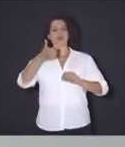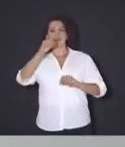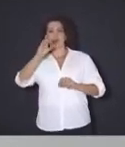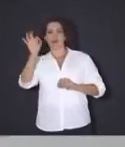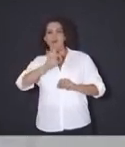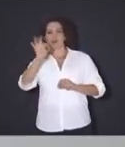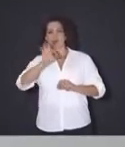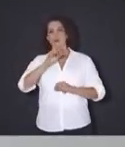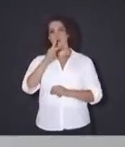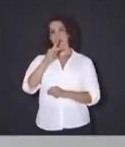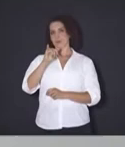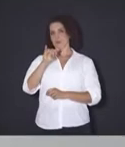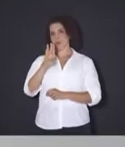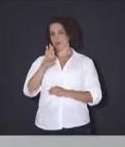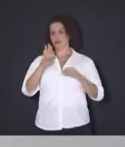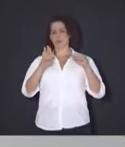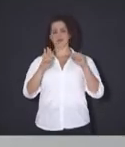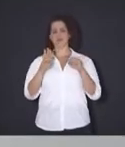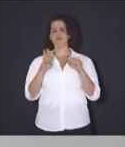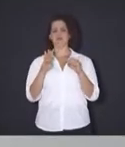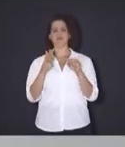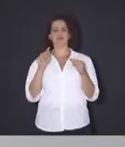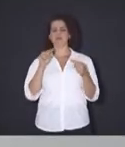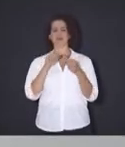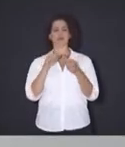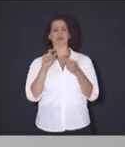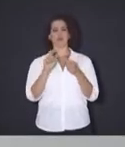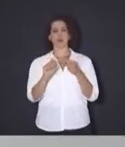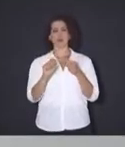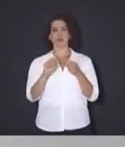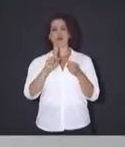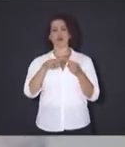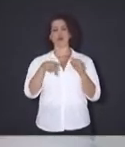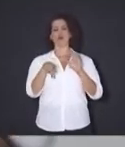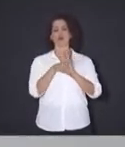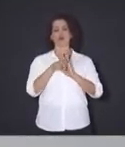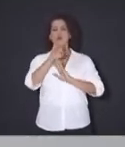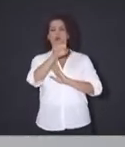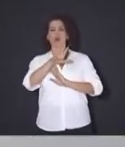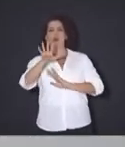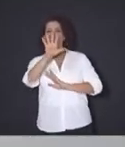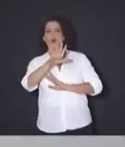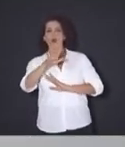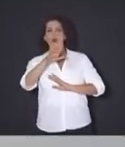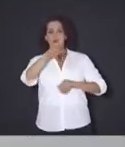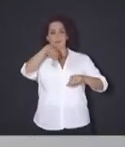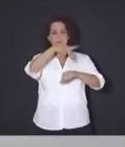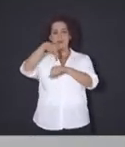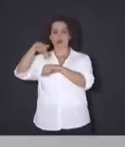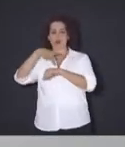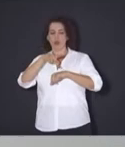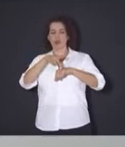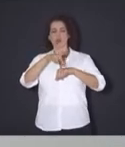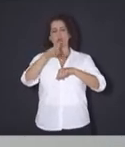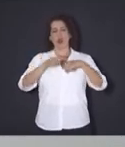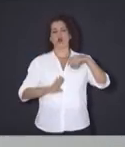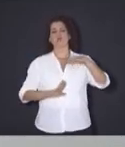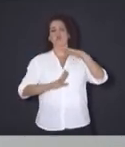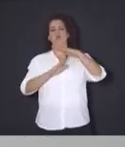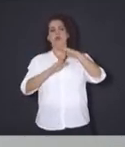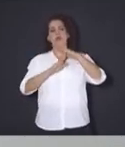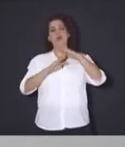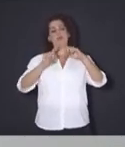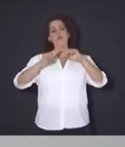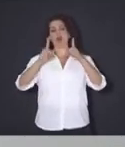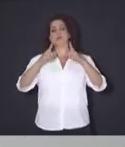fins é da alemanha e dos países mais desenvolvidos o limite razoavelmente grande no